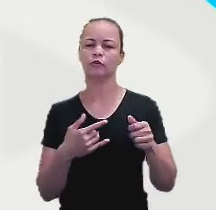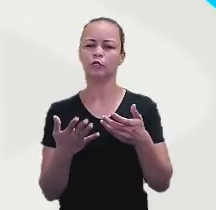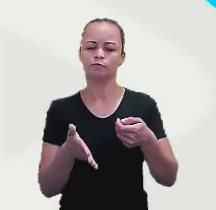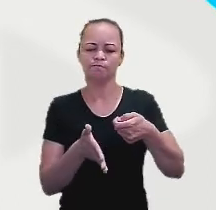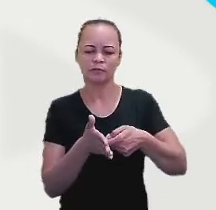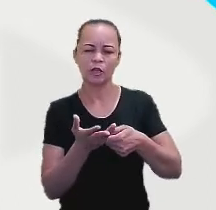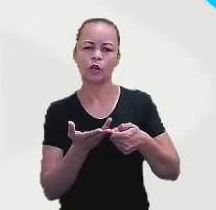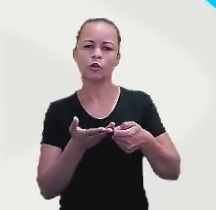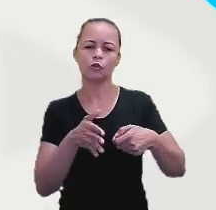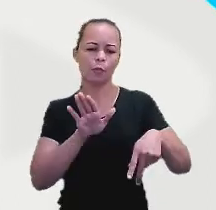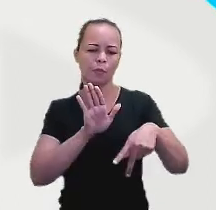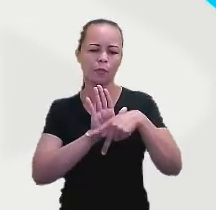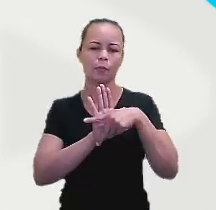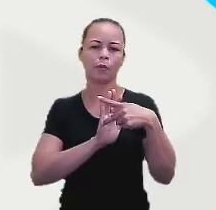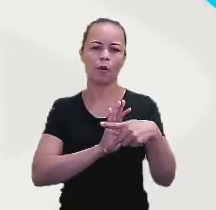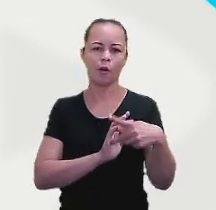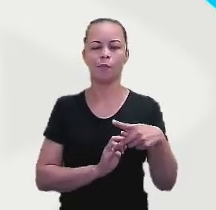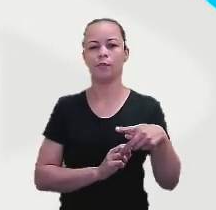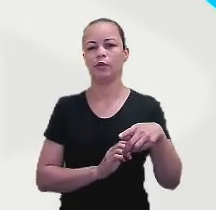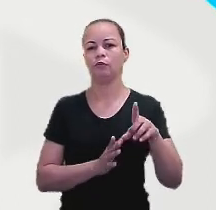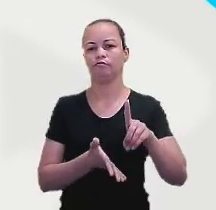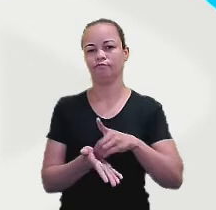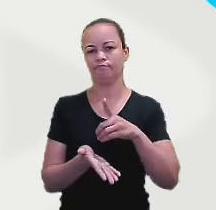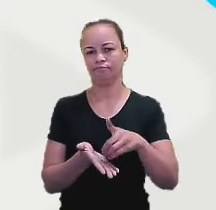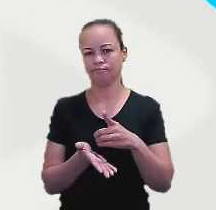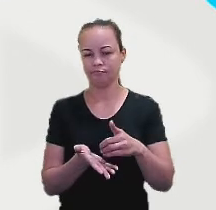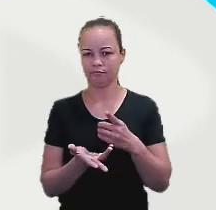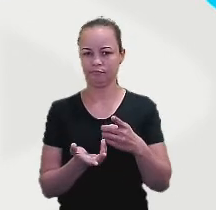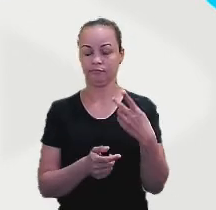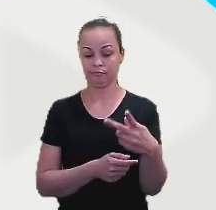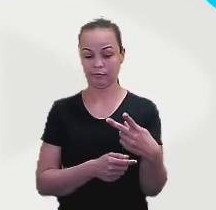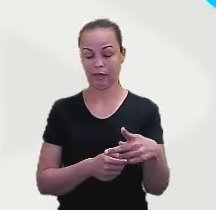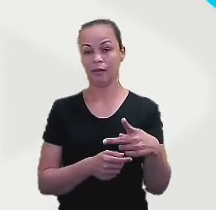de elaborar o próprio dicionário. E esse trabalho